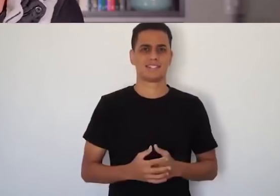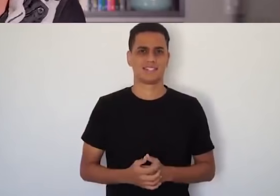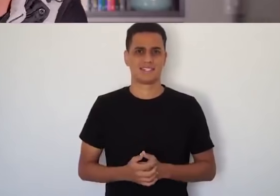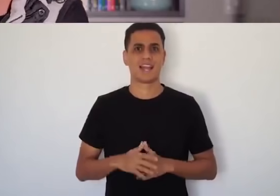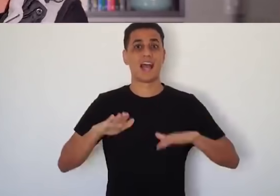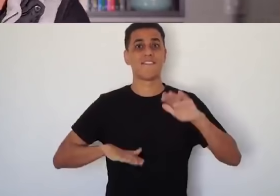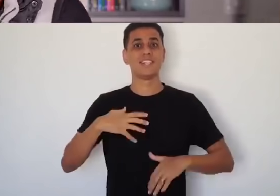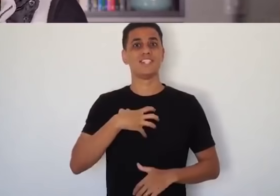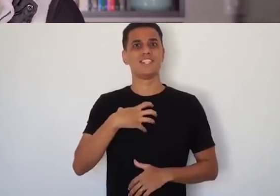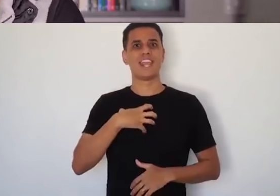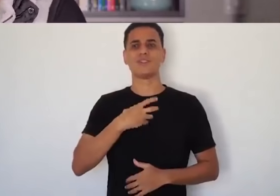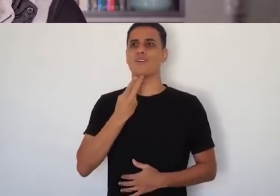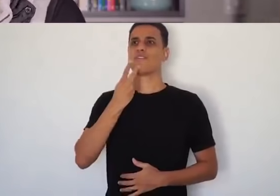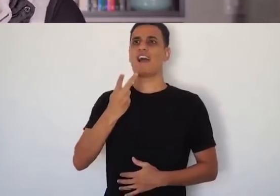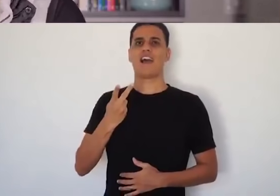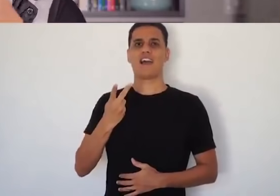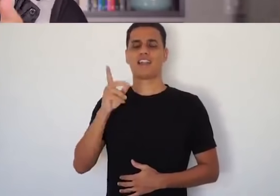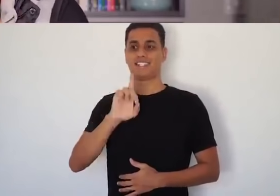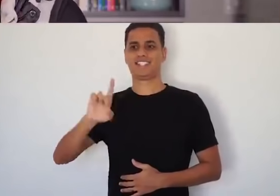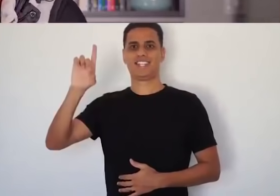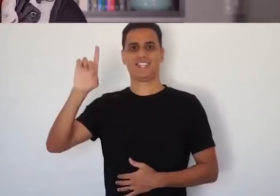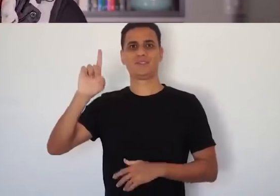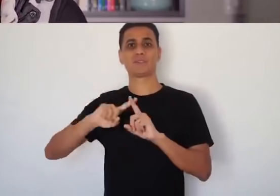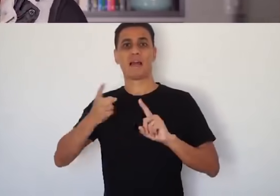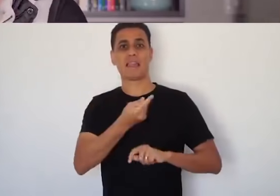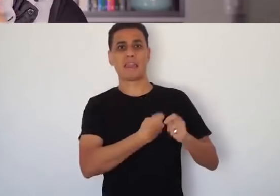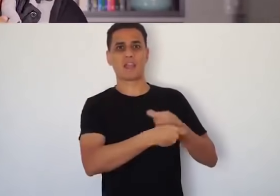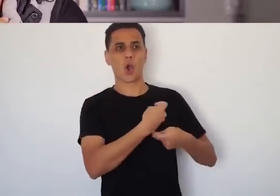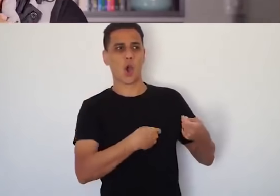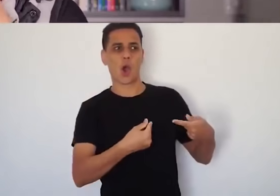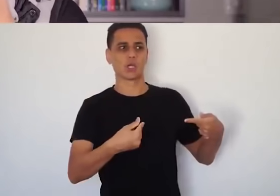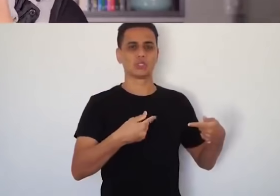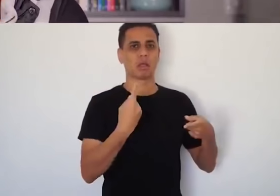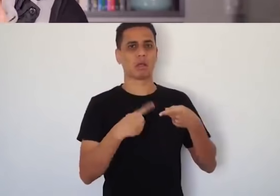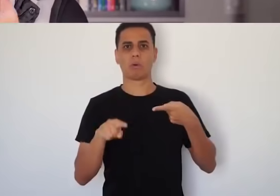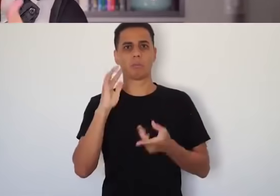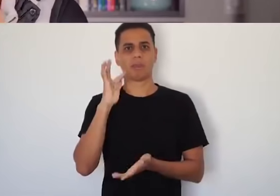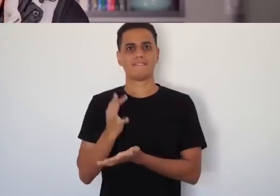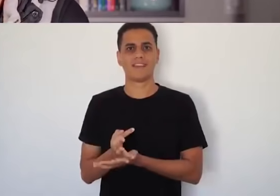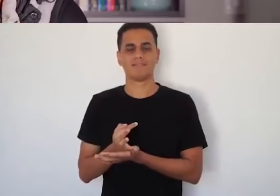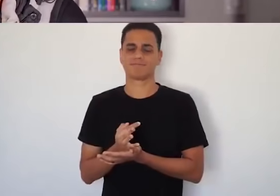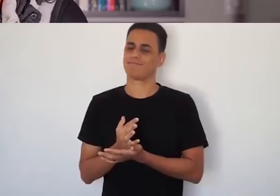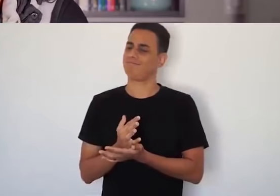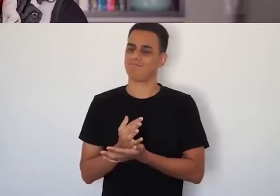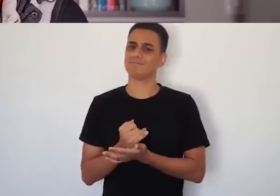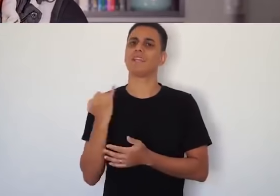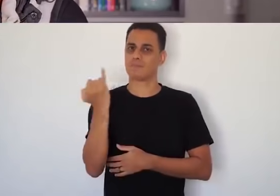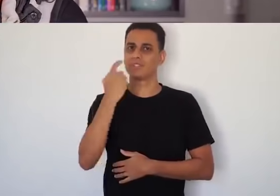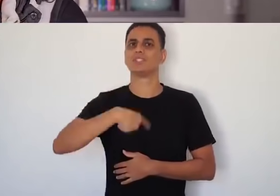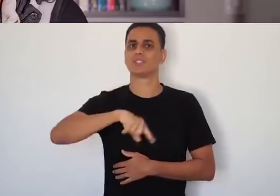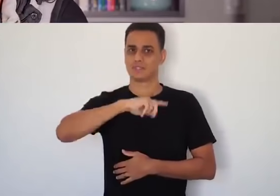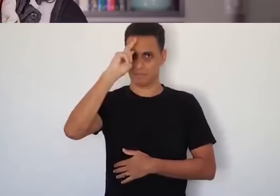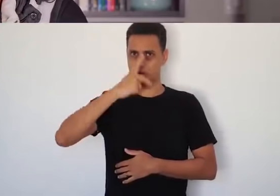minhas relações, no meu dia a dia, a partir da minha casa. Eu tenho certeza que é esse tipo de fé, queridos, que